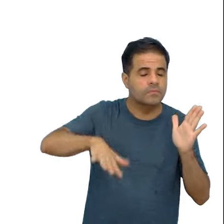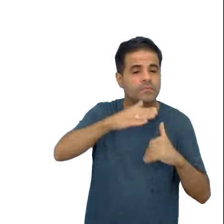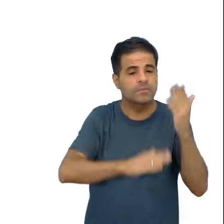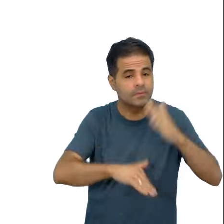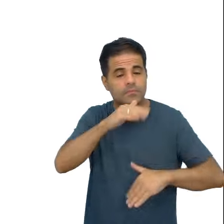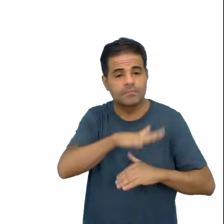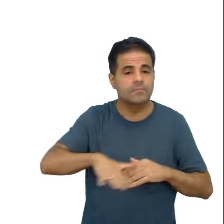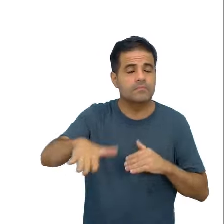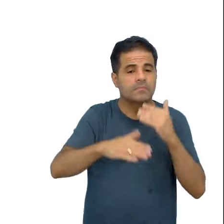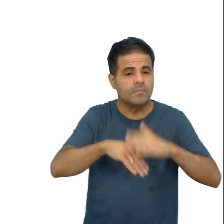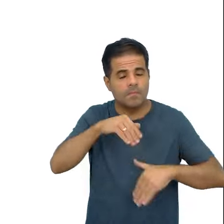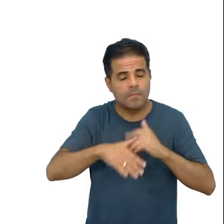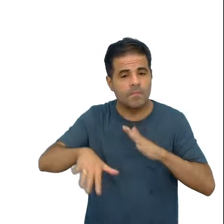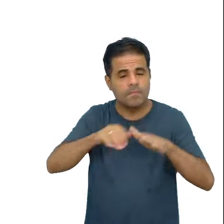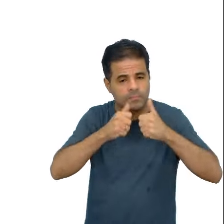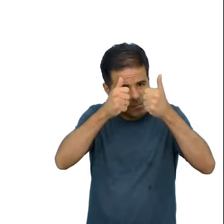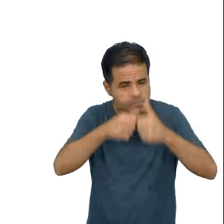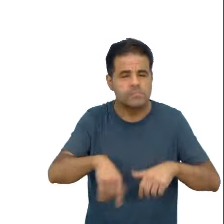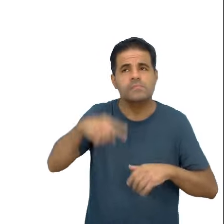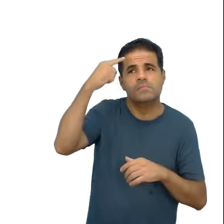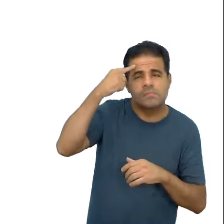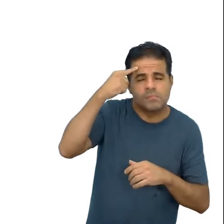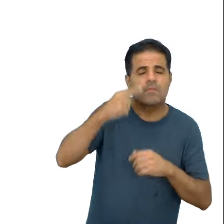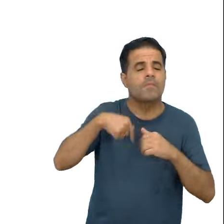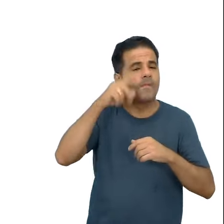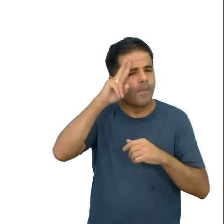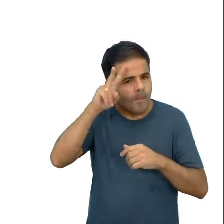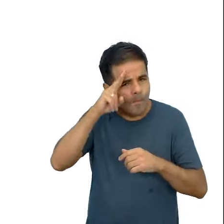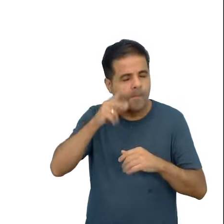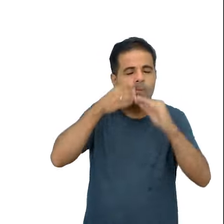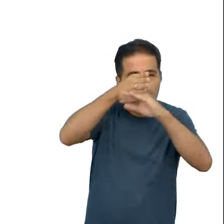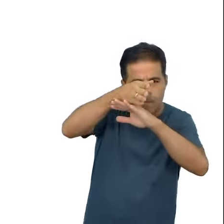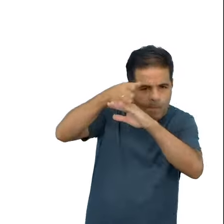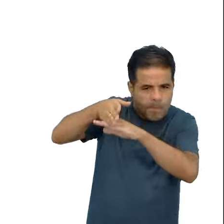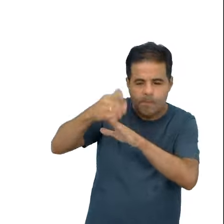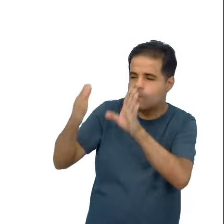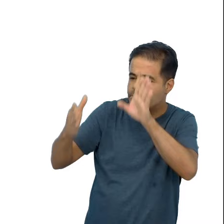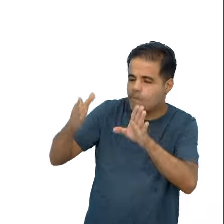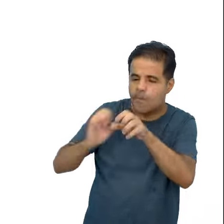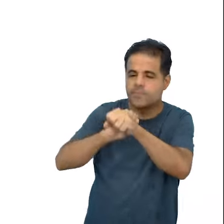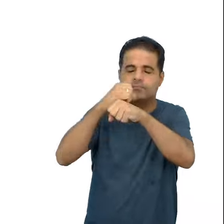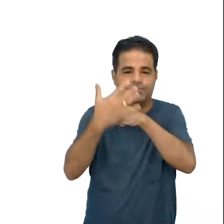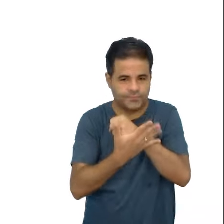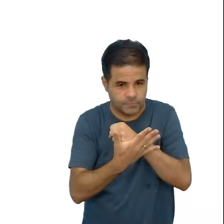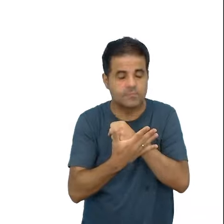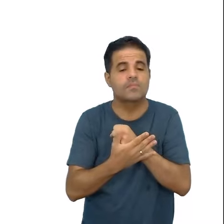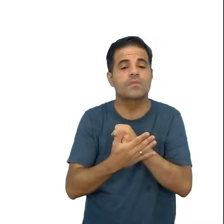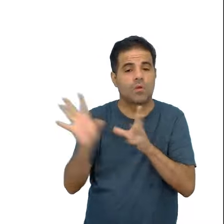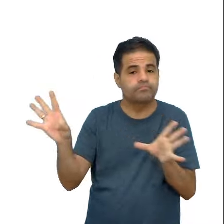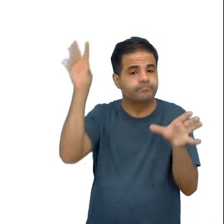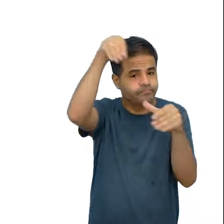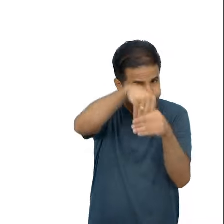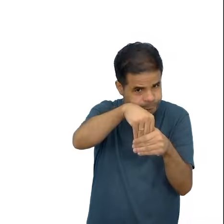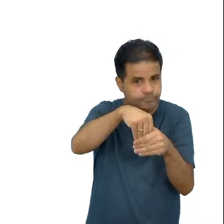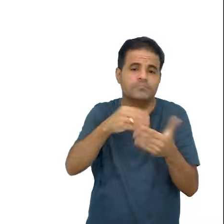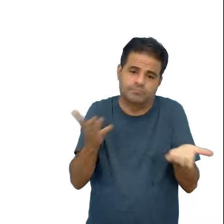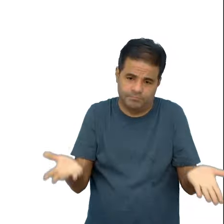existe? Na verdade, o que a gente tem que ter em mente é relembrar que a gente passou por um momento de pandemia, que nós ainda estamos inseridos, mas